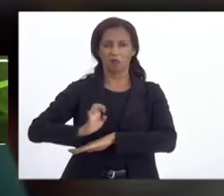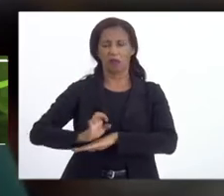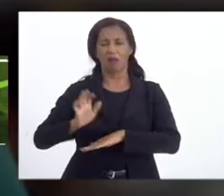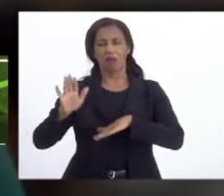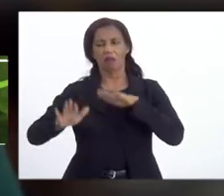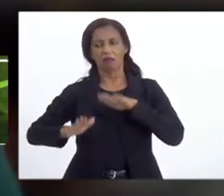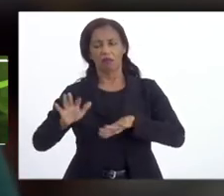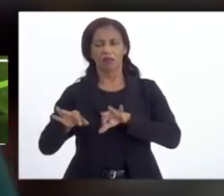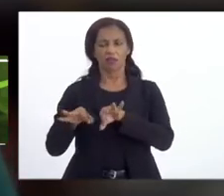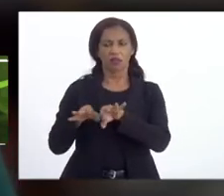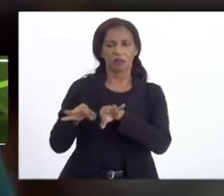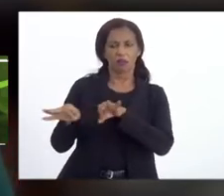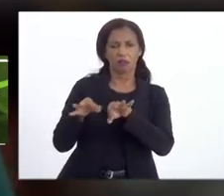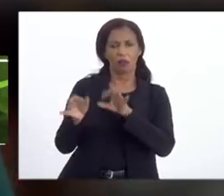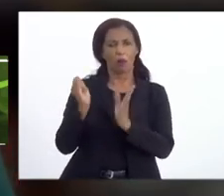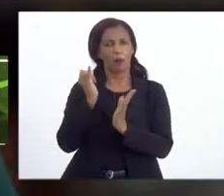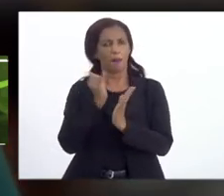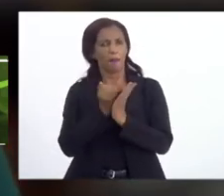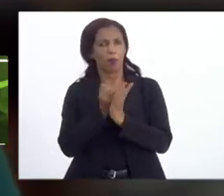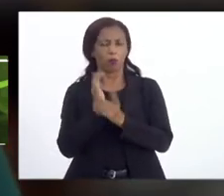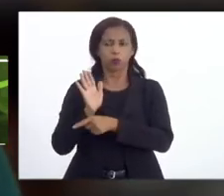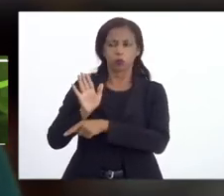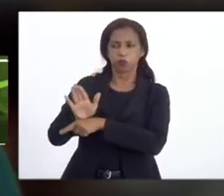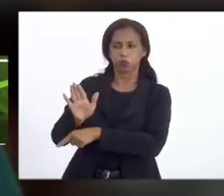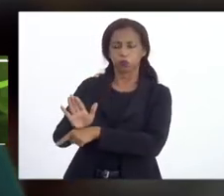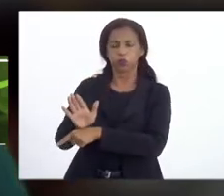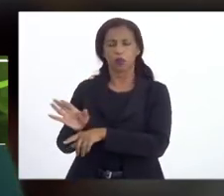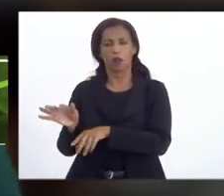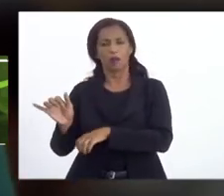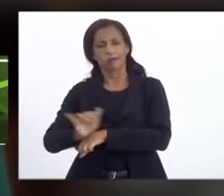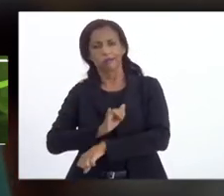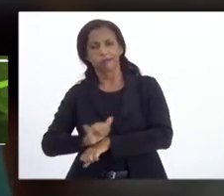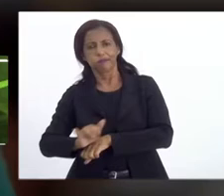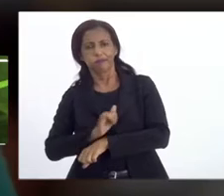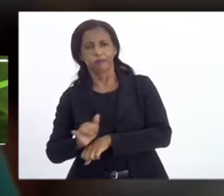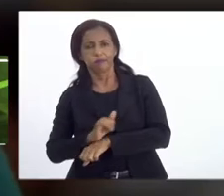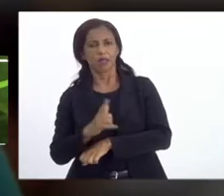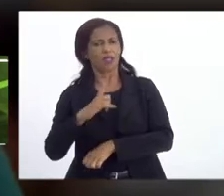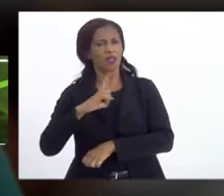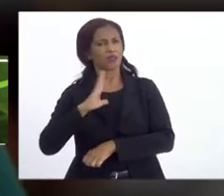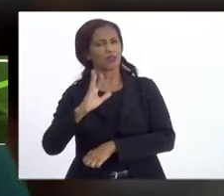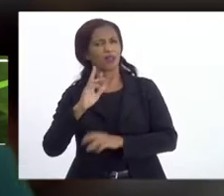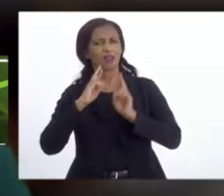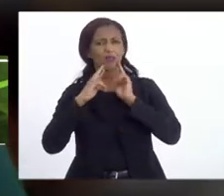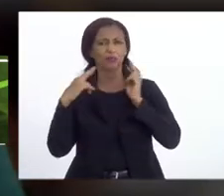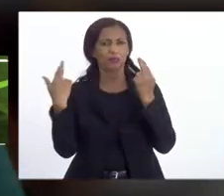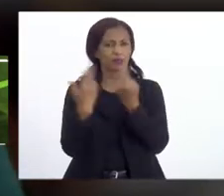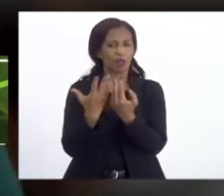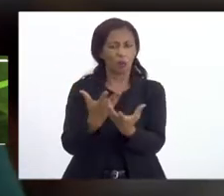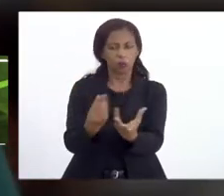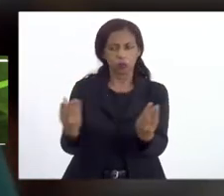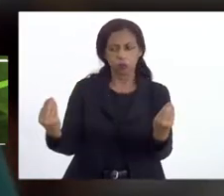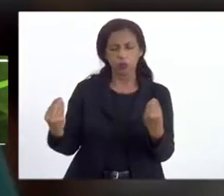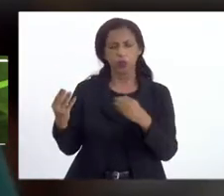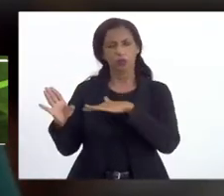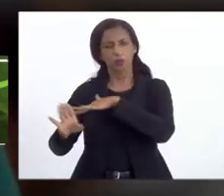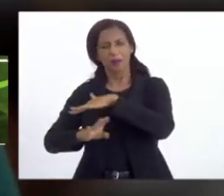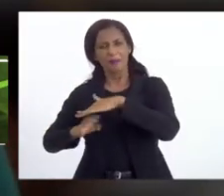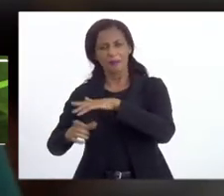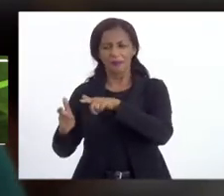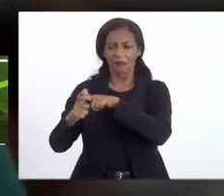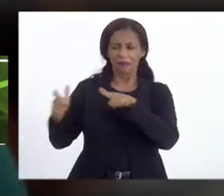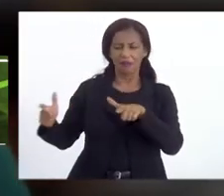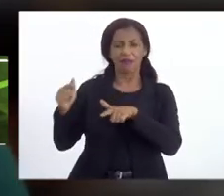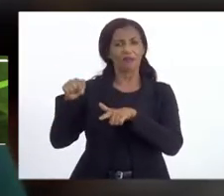temporários, condições em que a gente consiga, por exemplo, eu tive muitas reuniões com grandes empresas e as grandes empresas